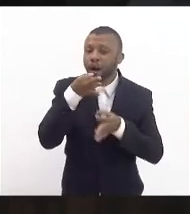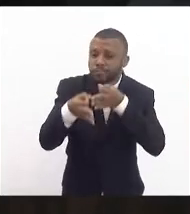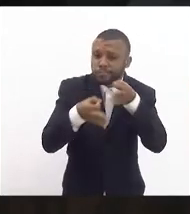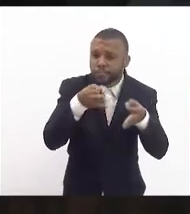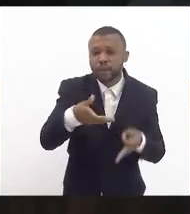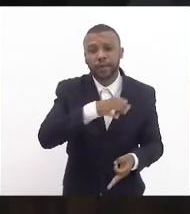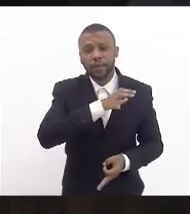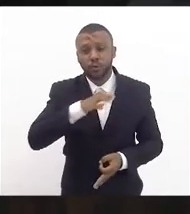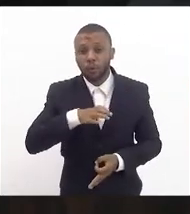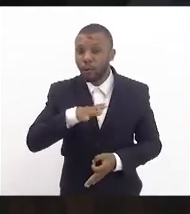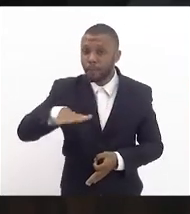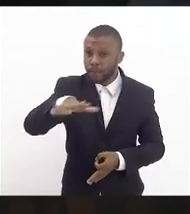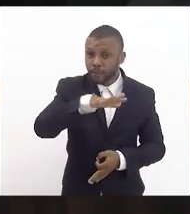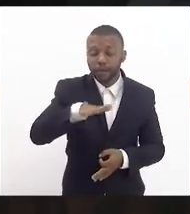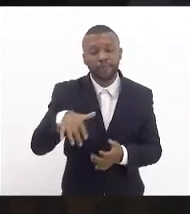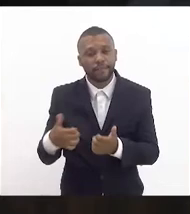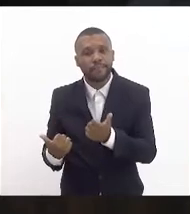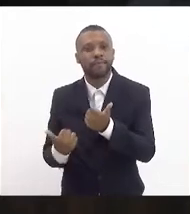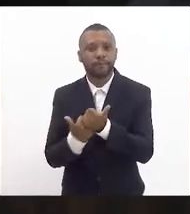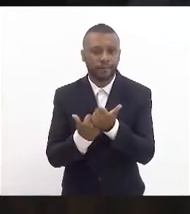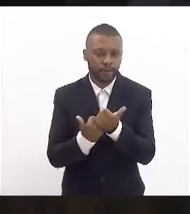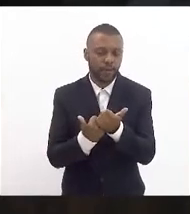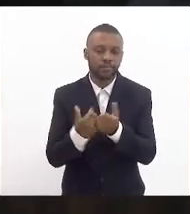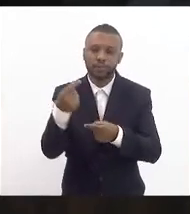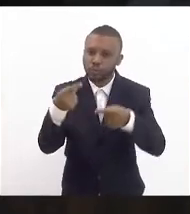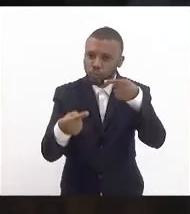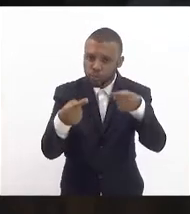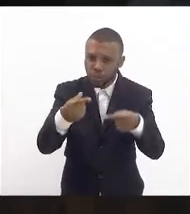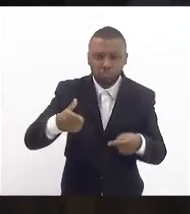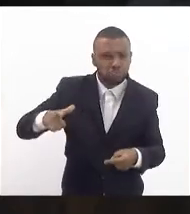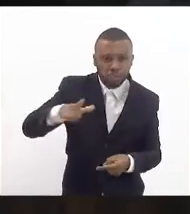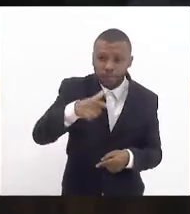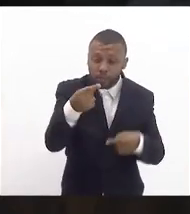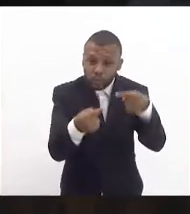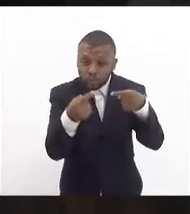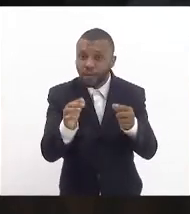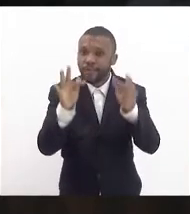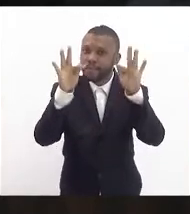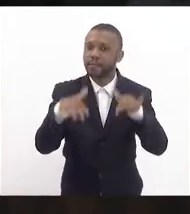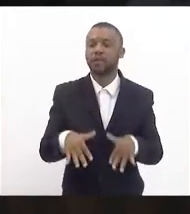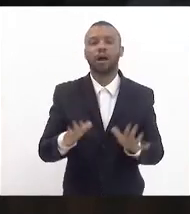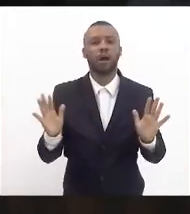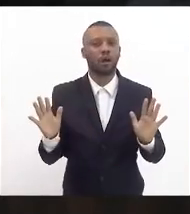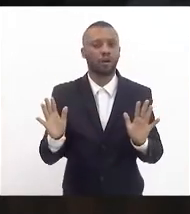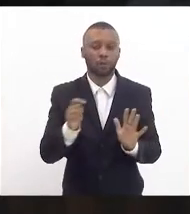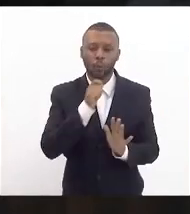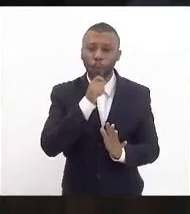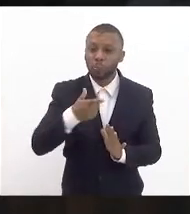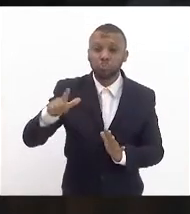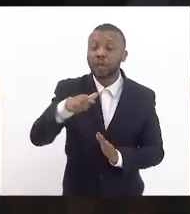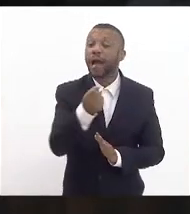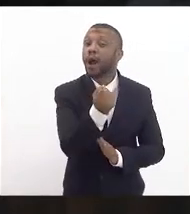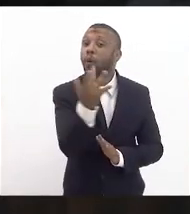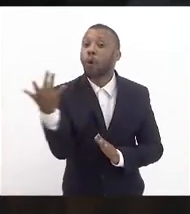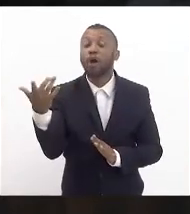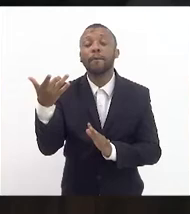Externas, favorável ao deputado Chico Machado. Em discussão, não havendo quem queira discutir, encerrada a discussão, não há quórum